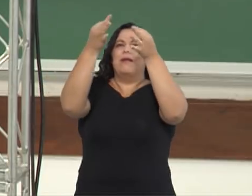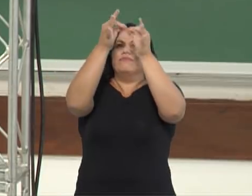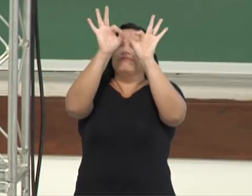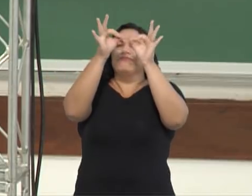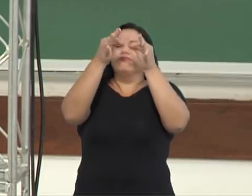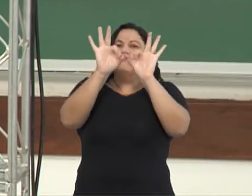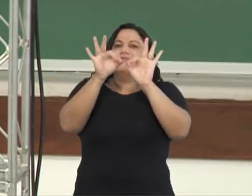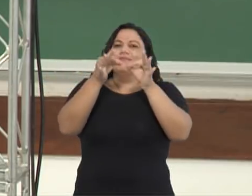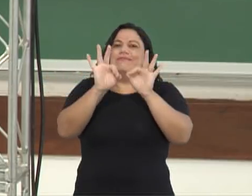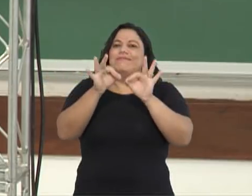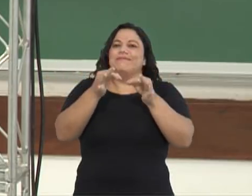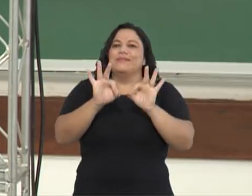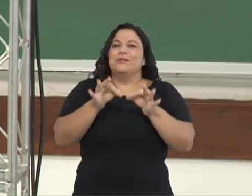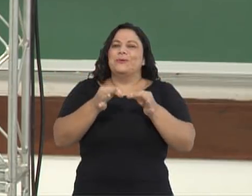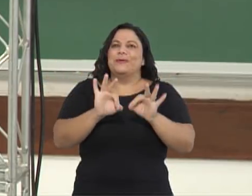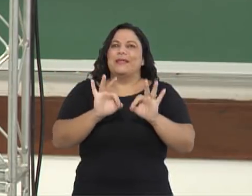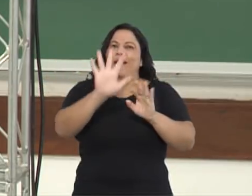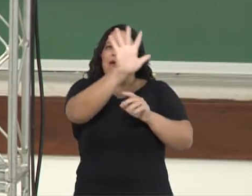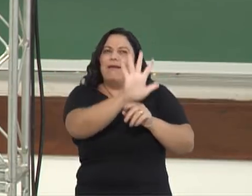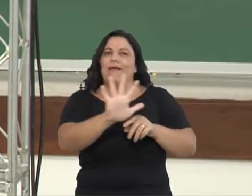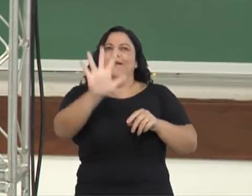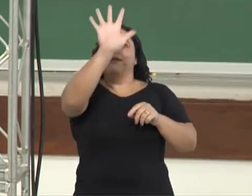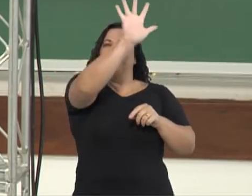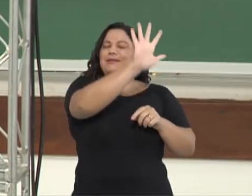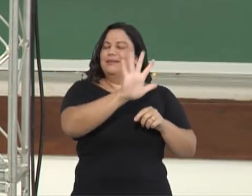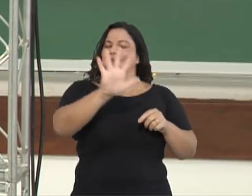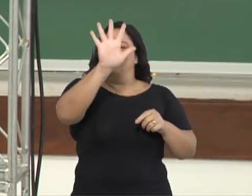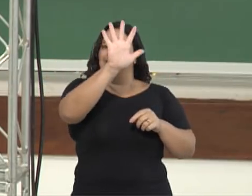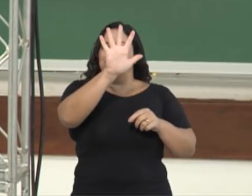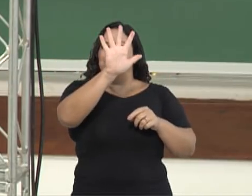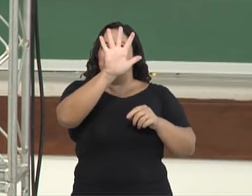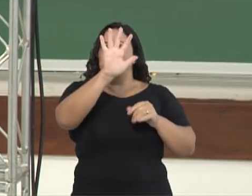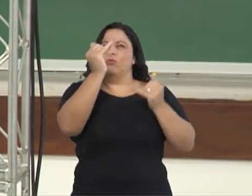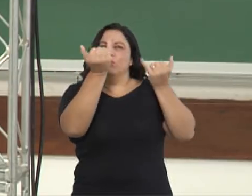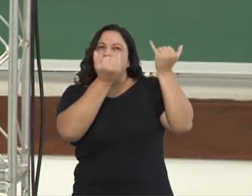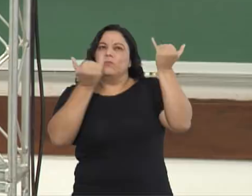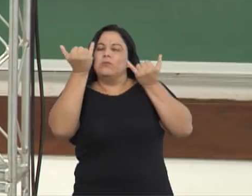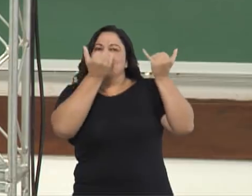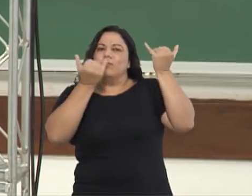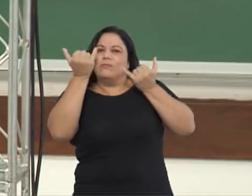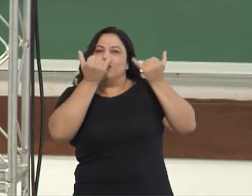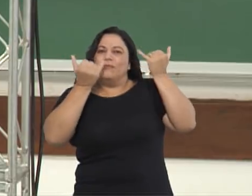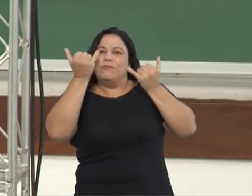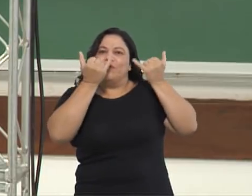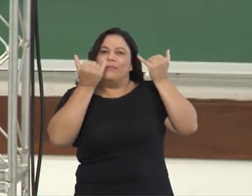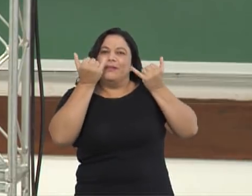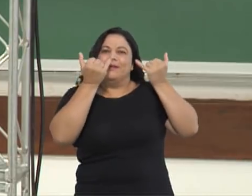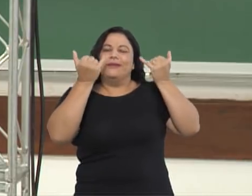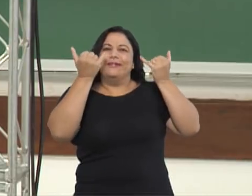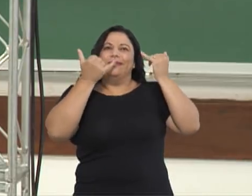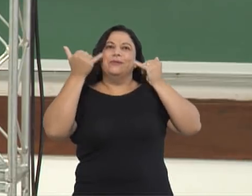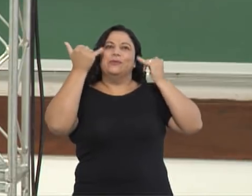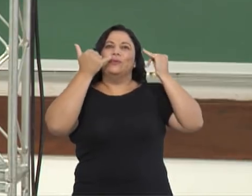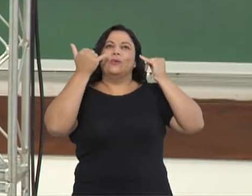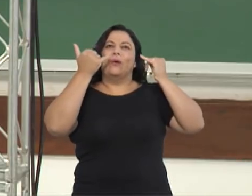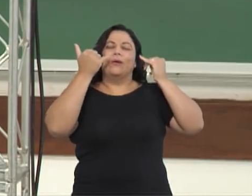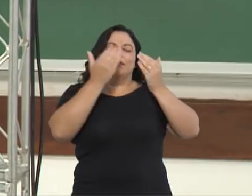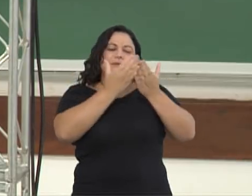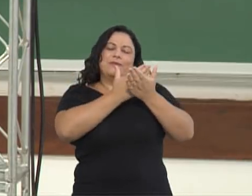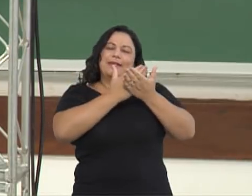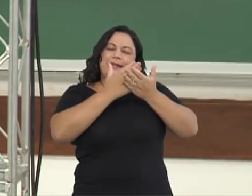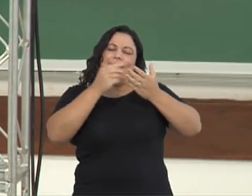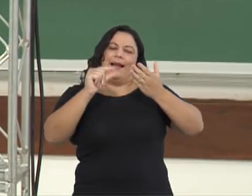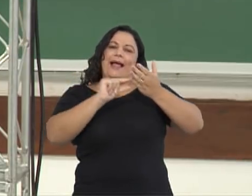meu texto, do desenho àquelas informaçõezinhas que vem lá no no rodapé de